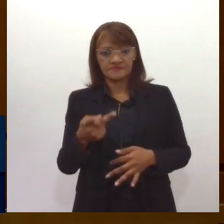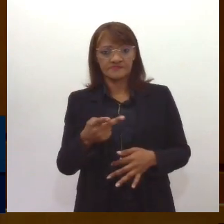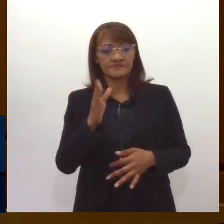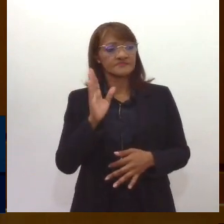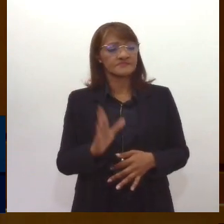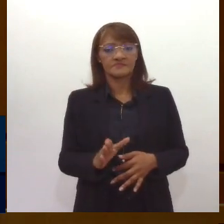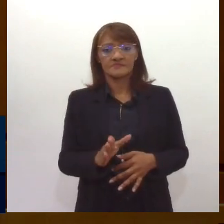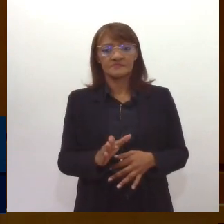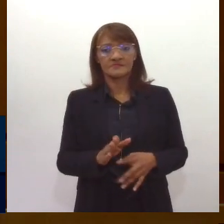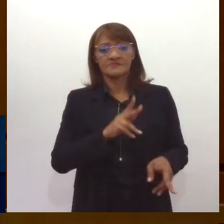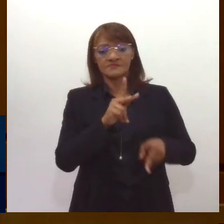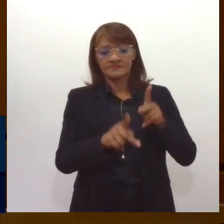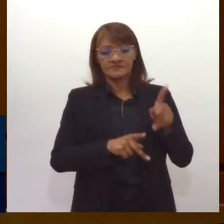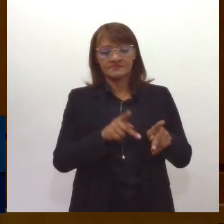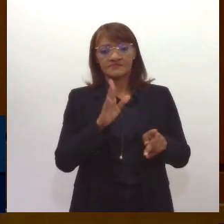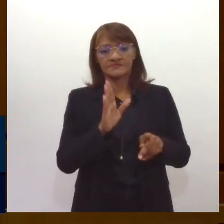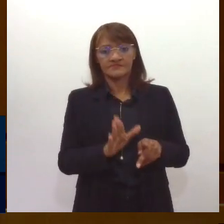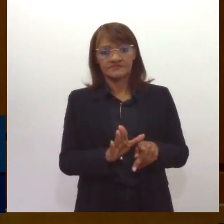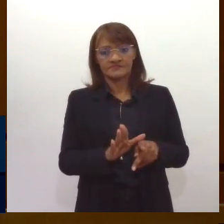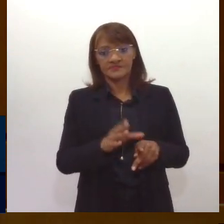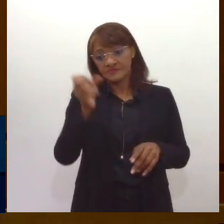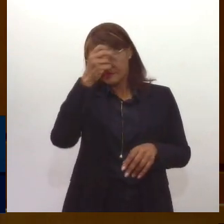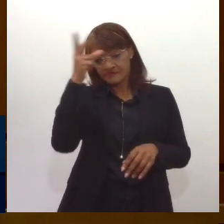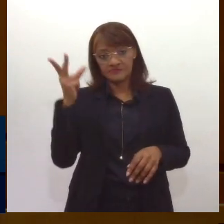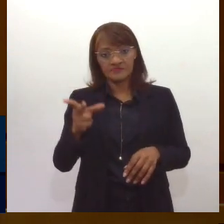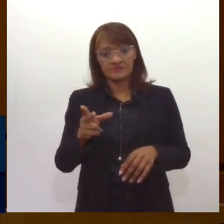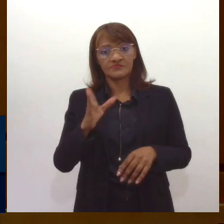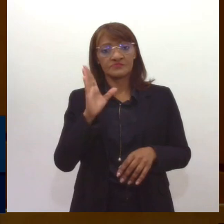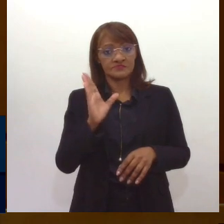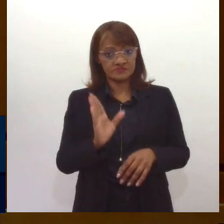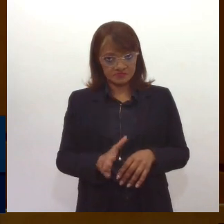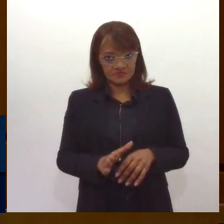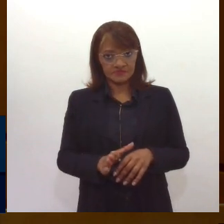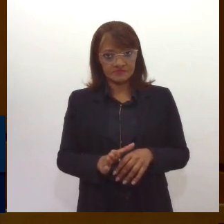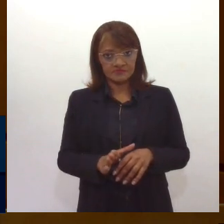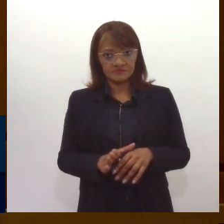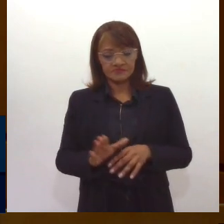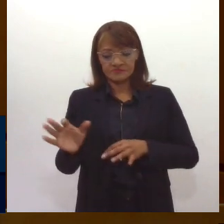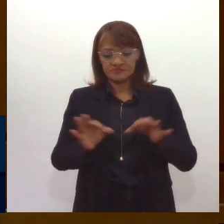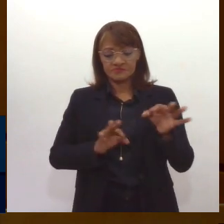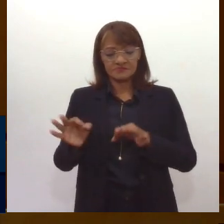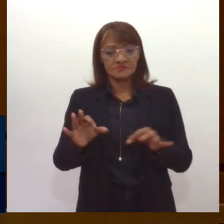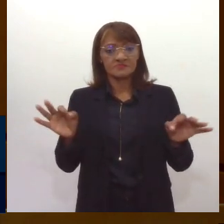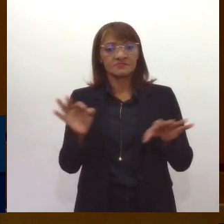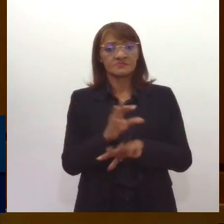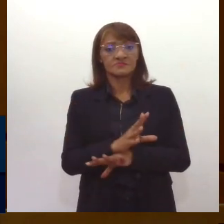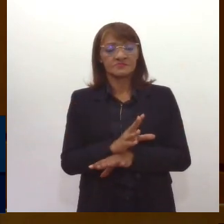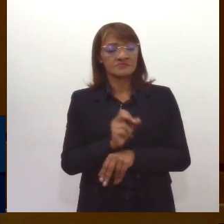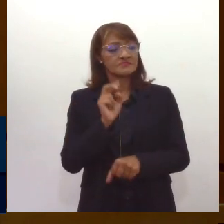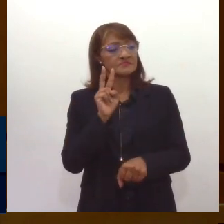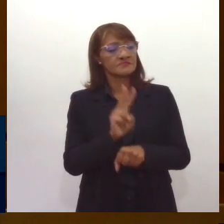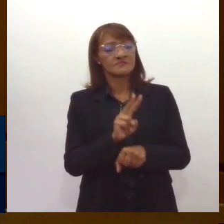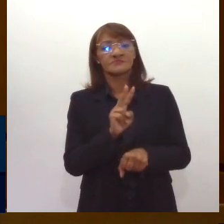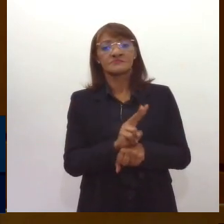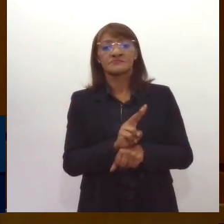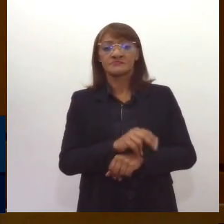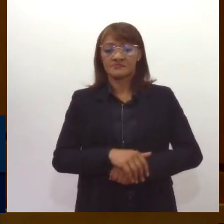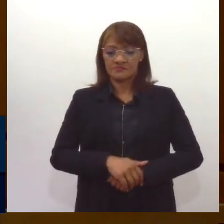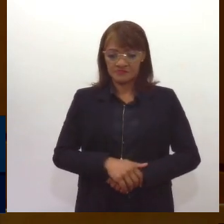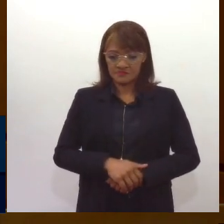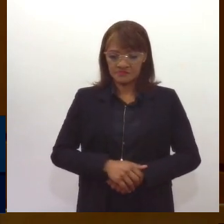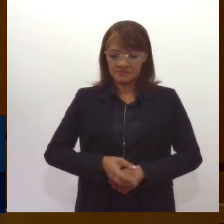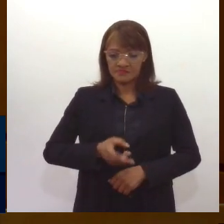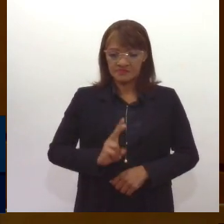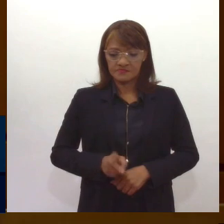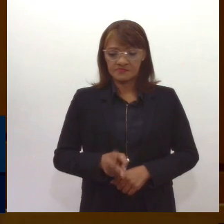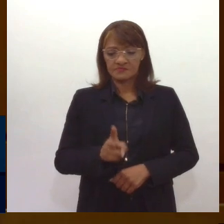recepcioná-los, que a municipalidade está preparada para dar continuidade à prestação de